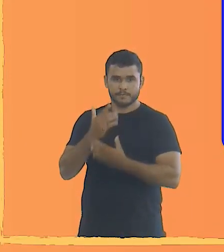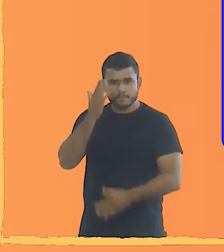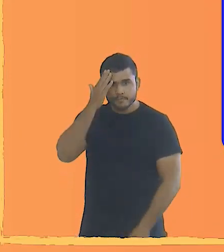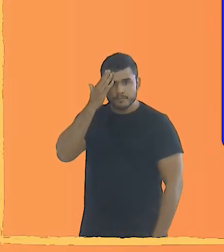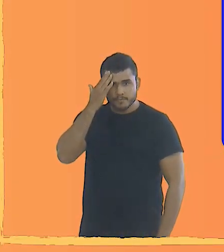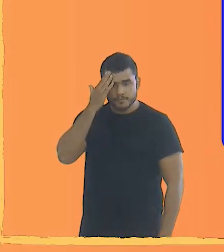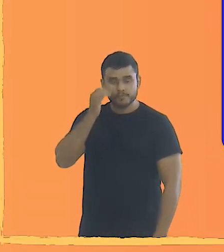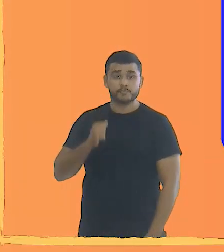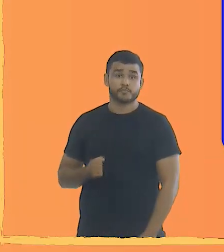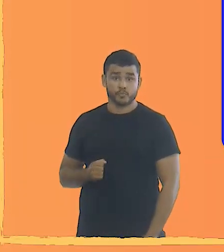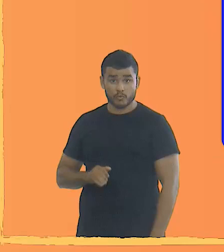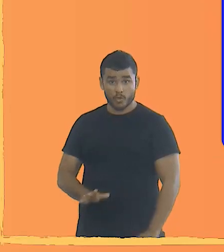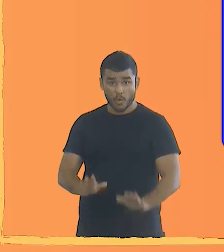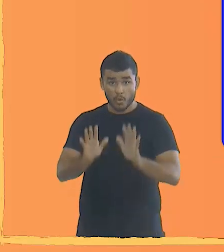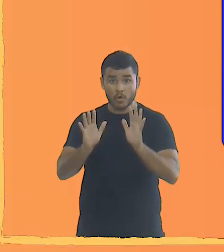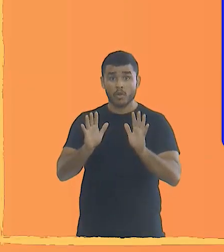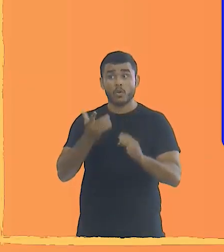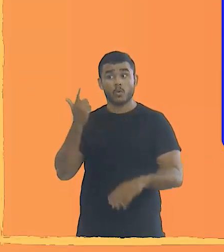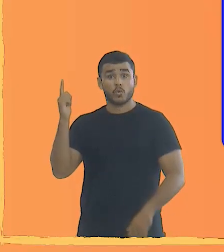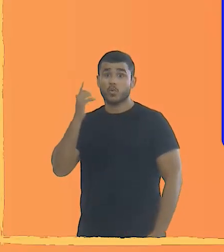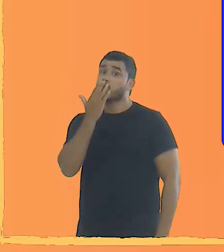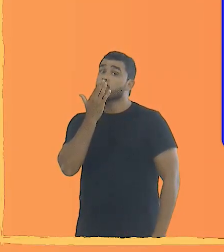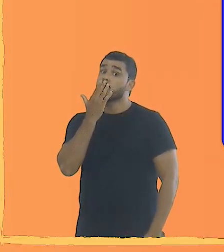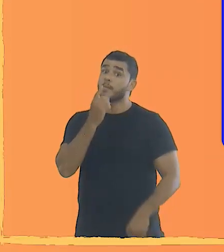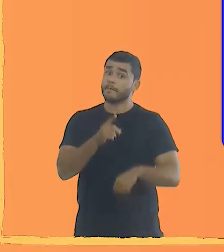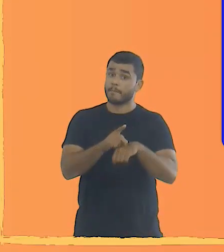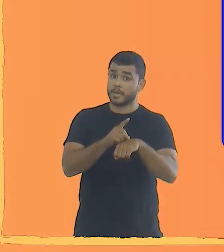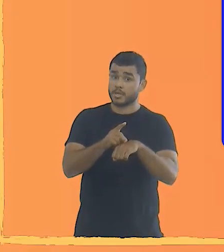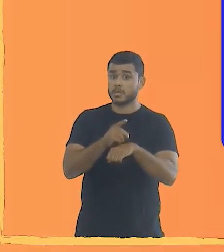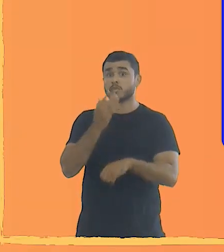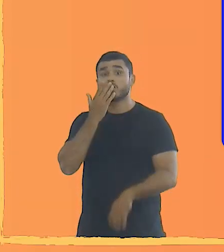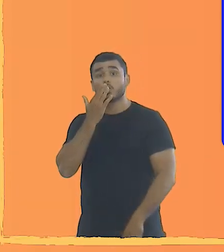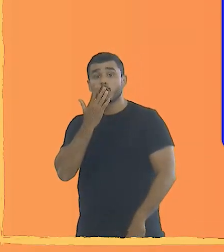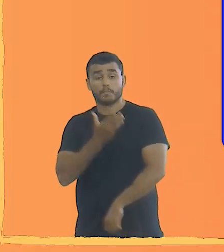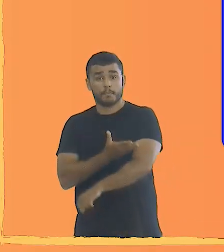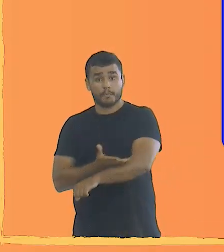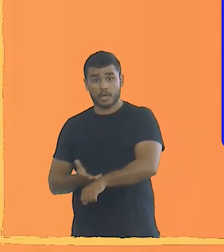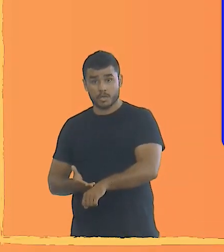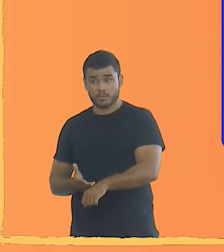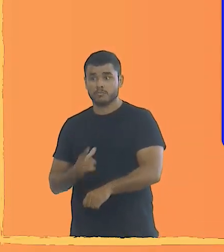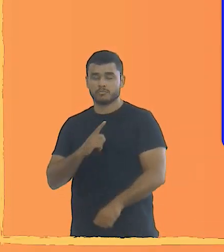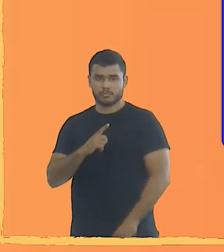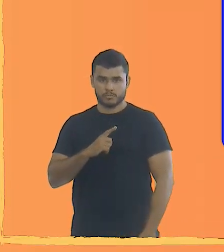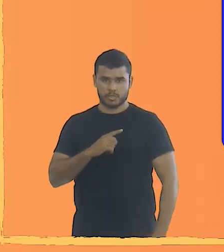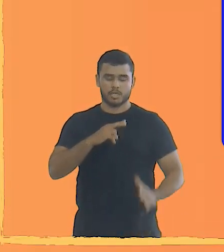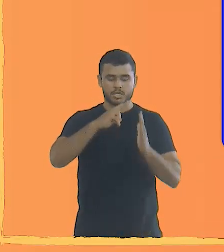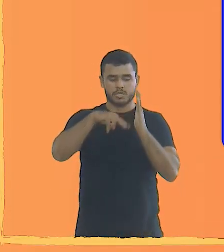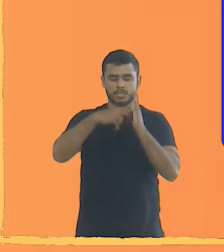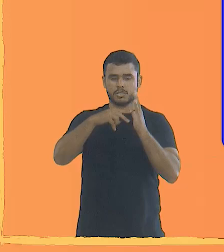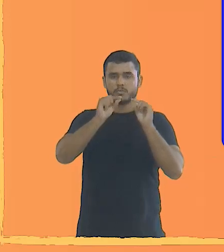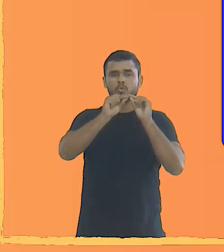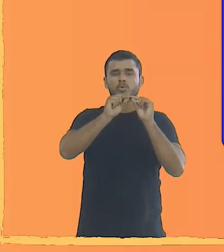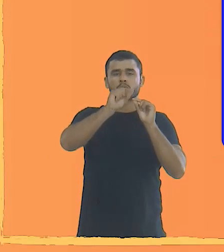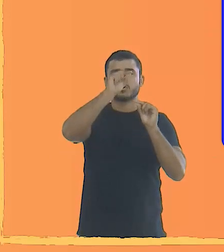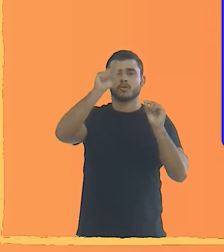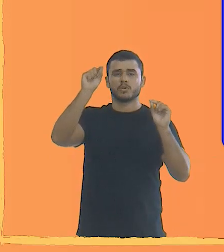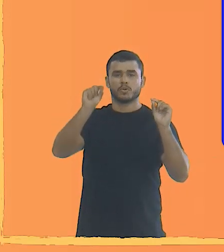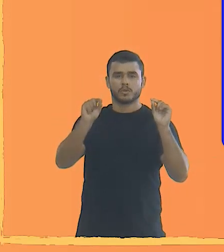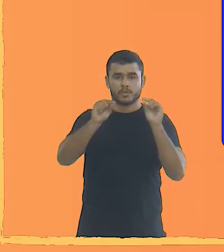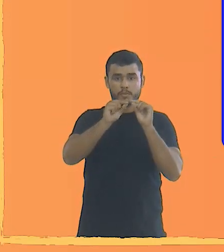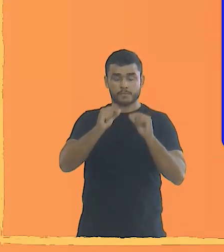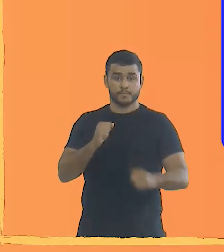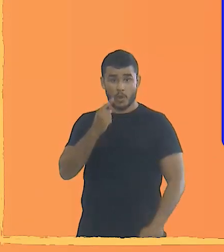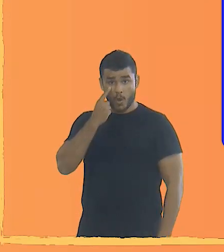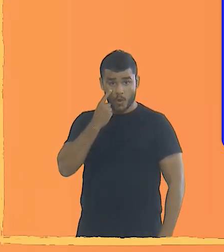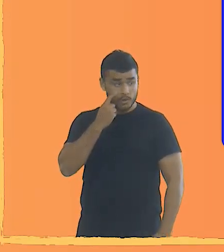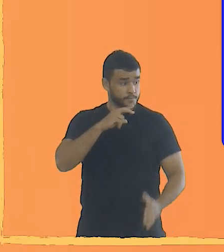identificados por pequenos quadrados. O símbolo que identifica o preto é cheio, o que simboliza o preto é cheio, enquanto o que simboliza o